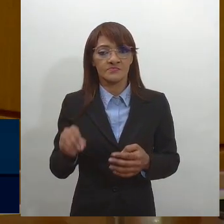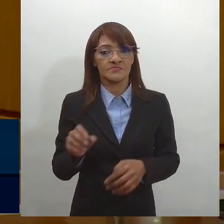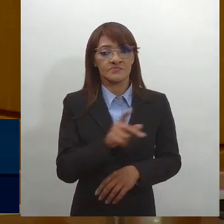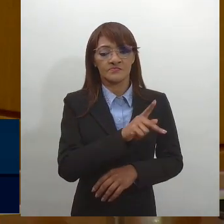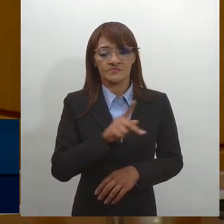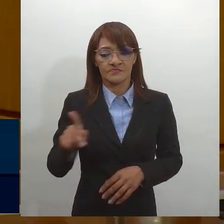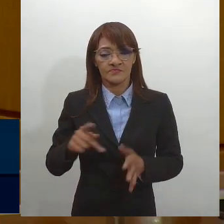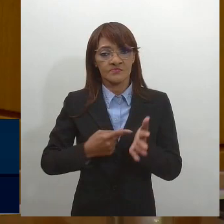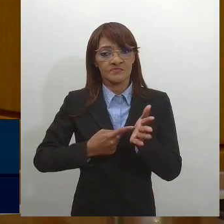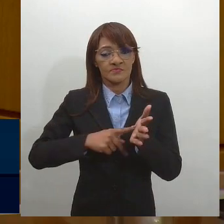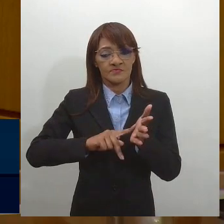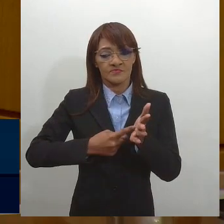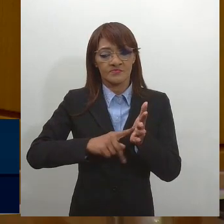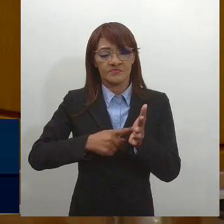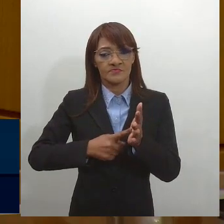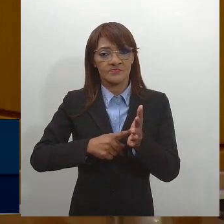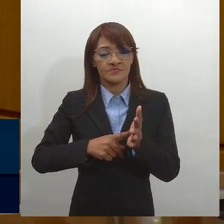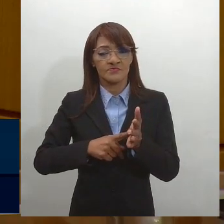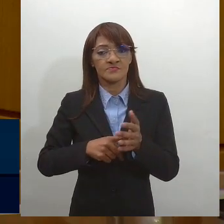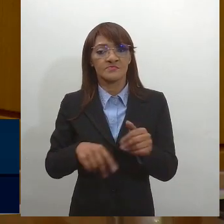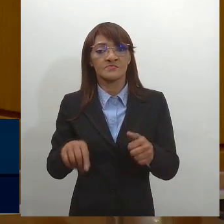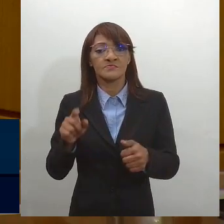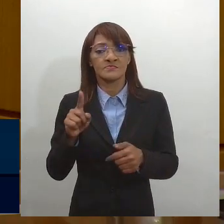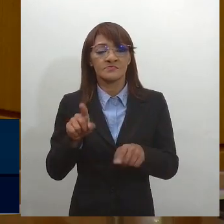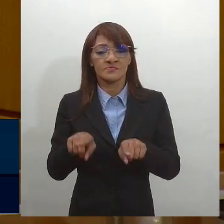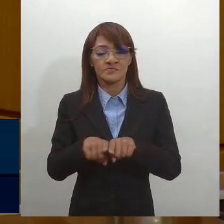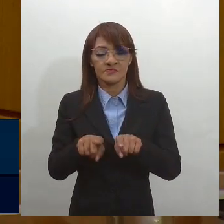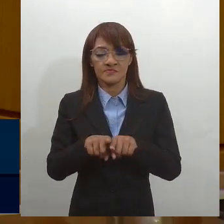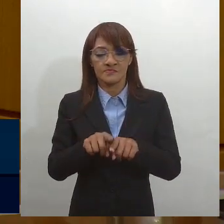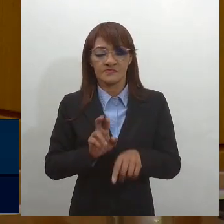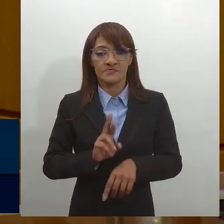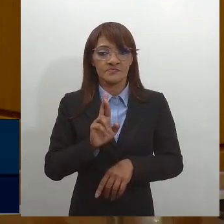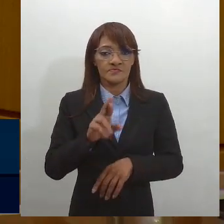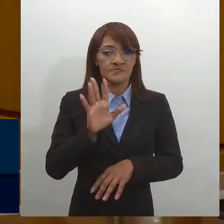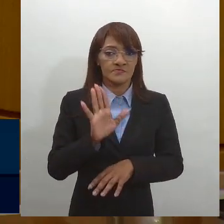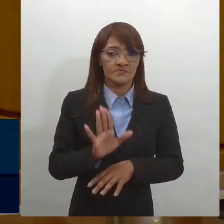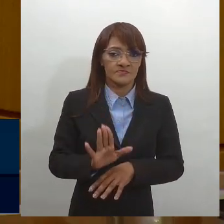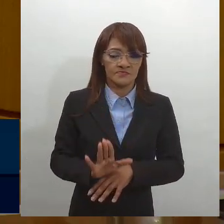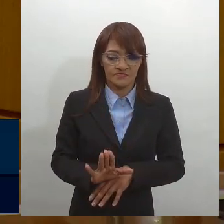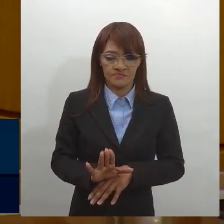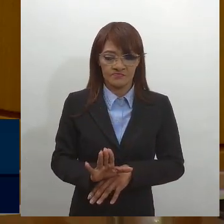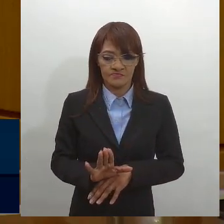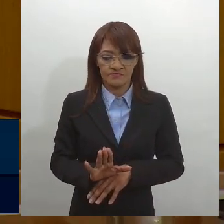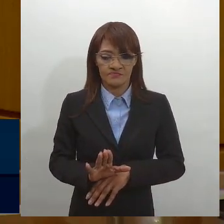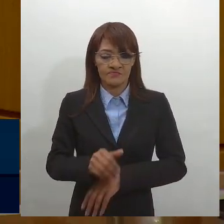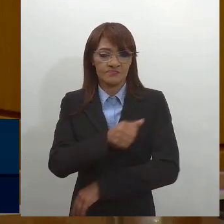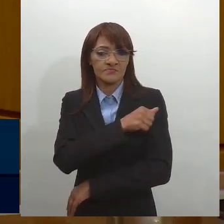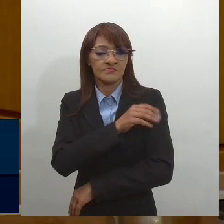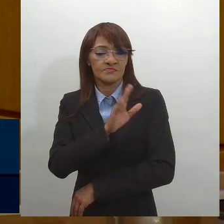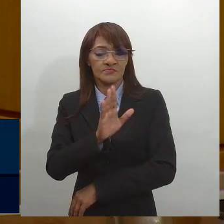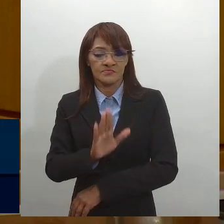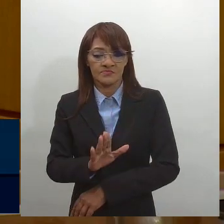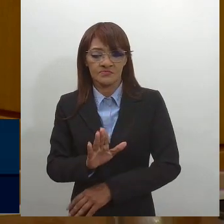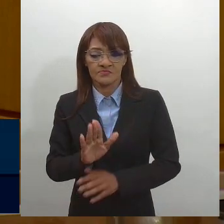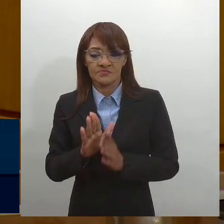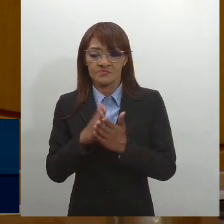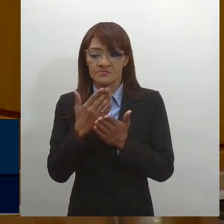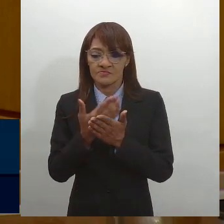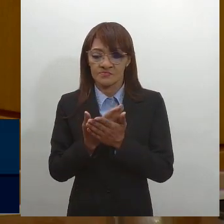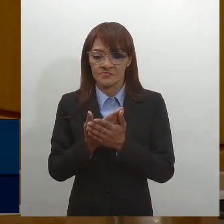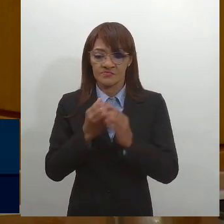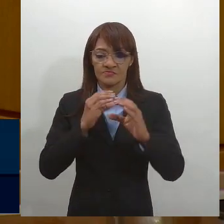e representantes dos e das estudantes do Departamento de Comunicação Social